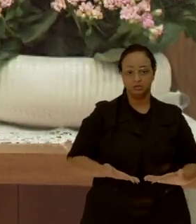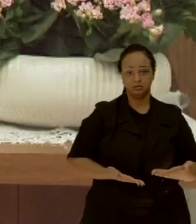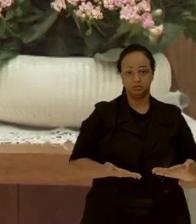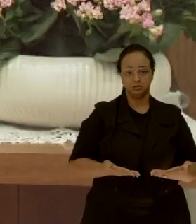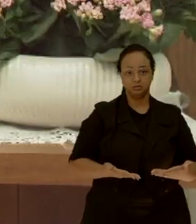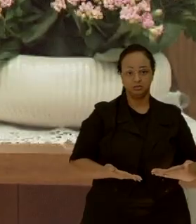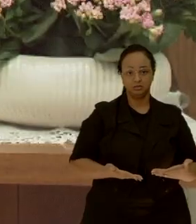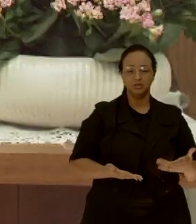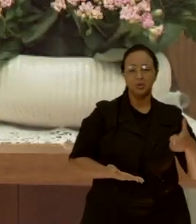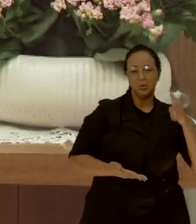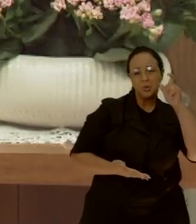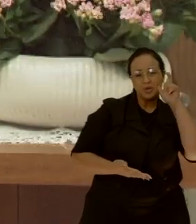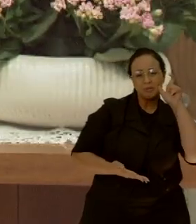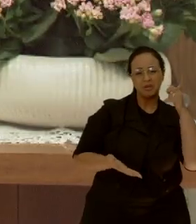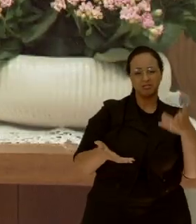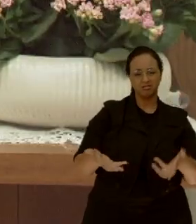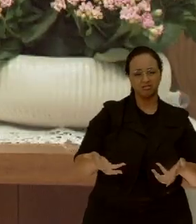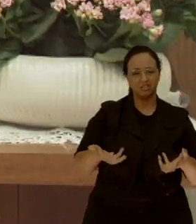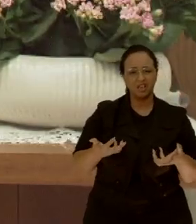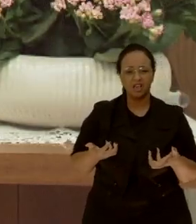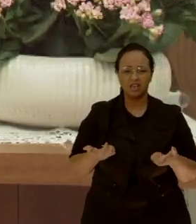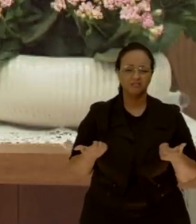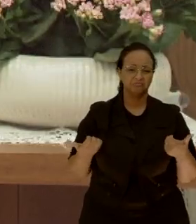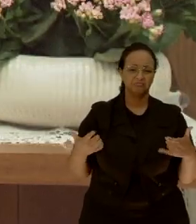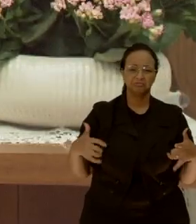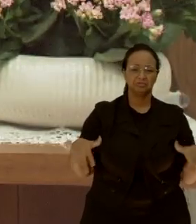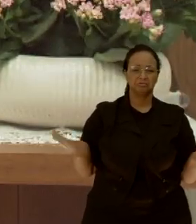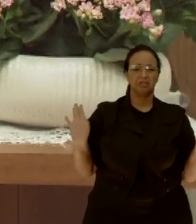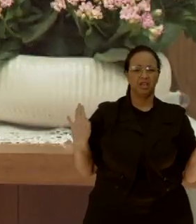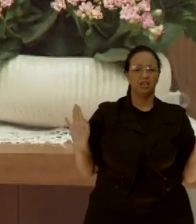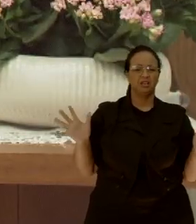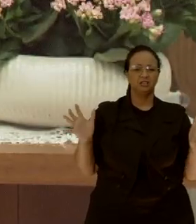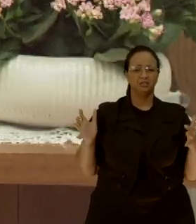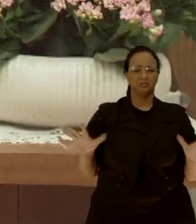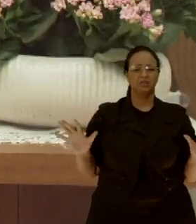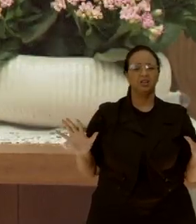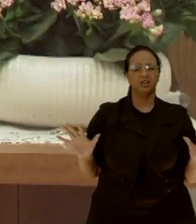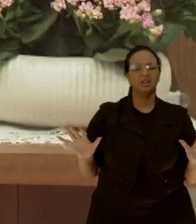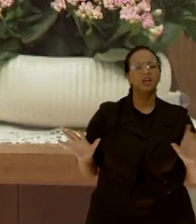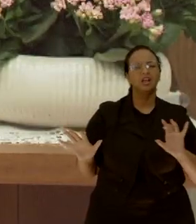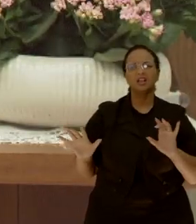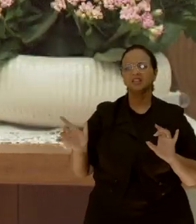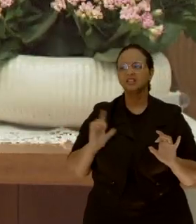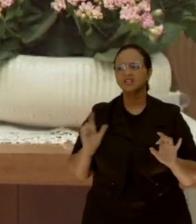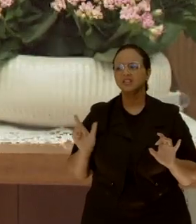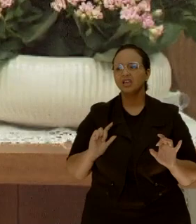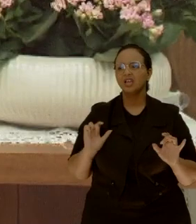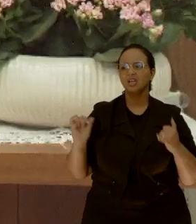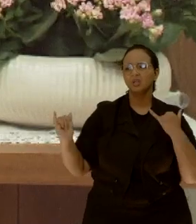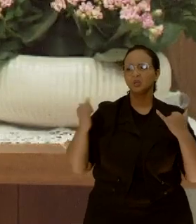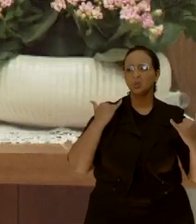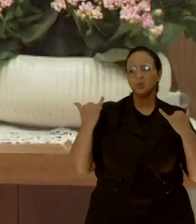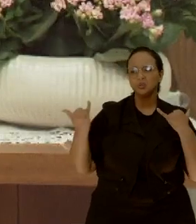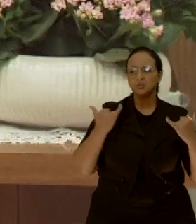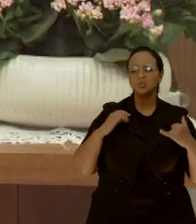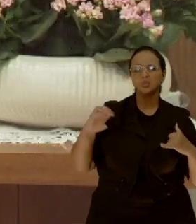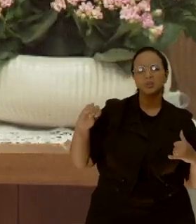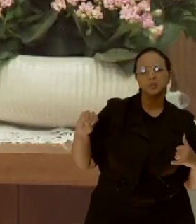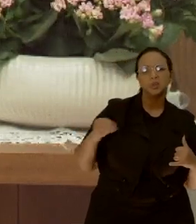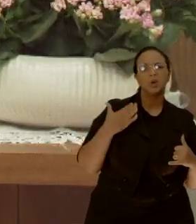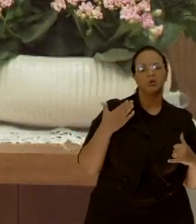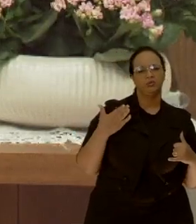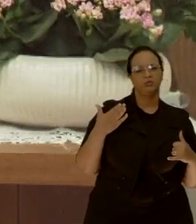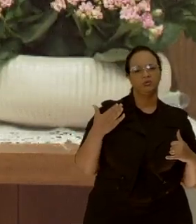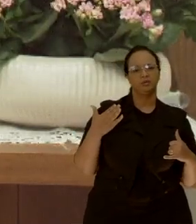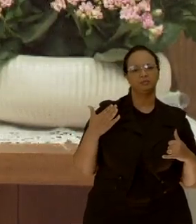o inimigo vai estar satisfeito com isso. Ele está satisfeito, né? Cada notícia que você dá é um pulo.